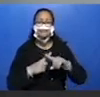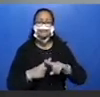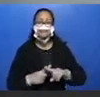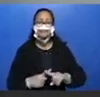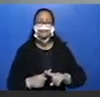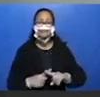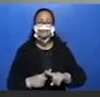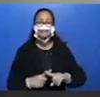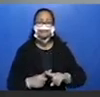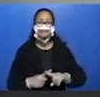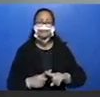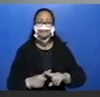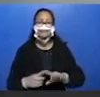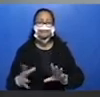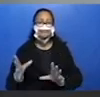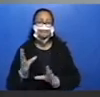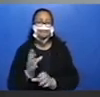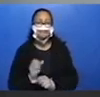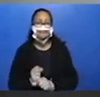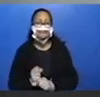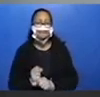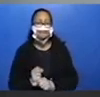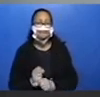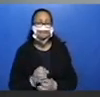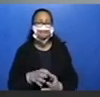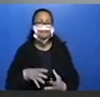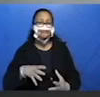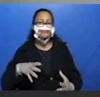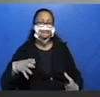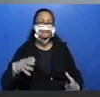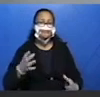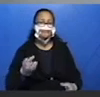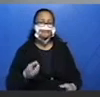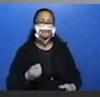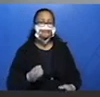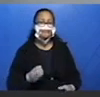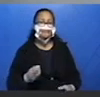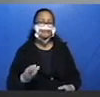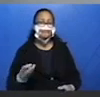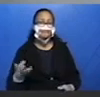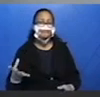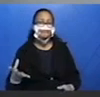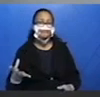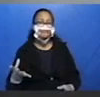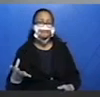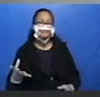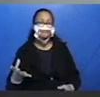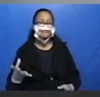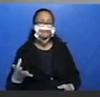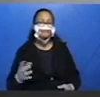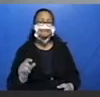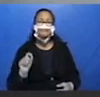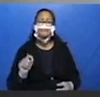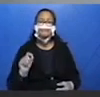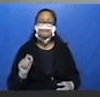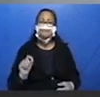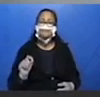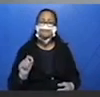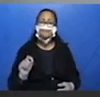Multiplicar e adicionar, eu aumento quantidade. Lembre-se disso. O que